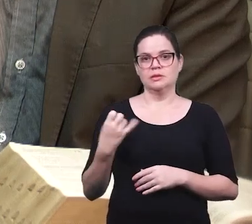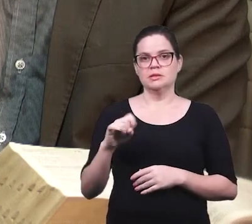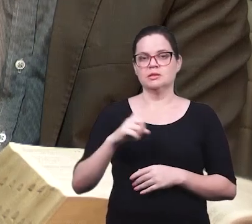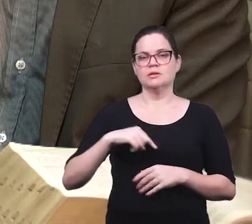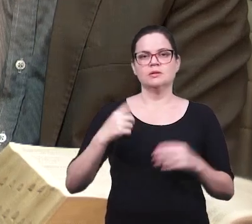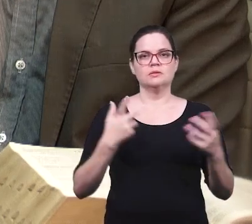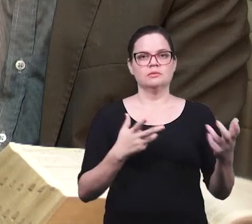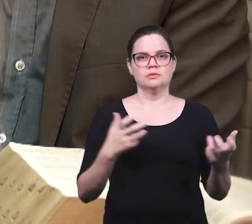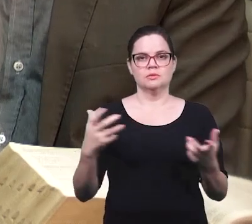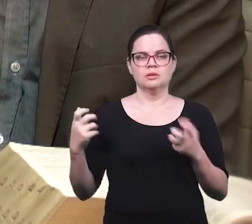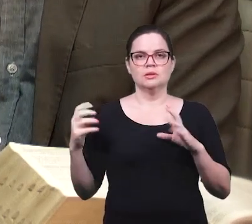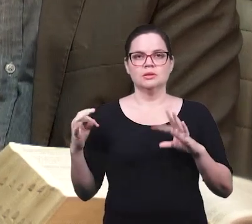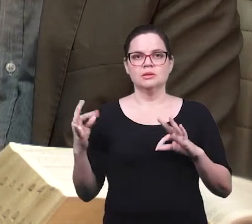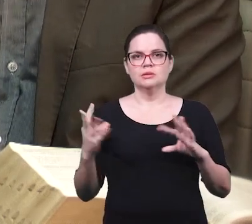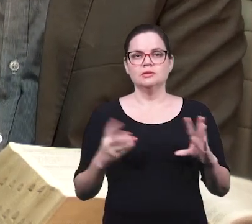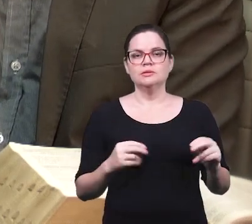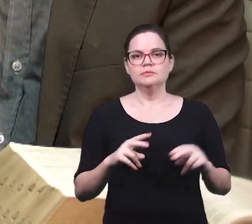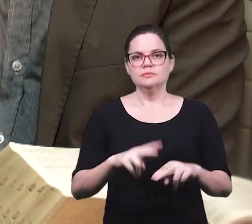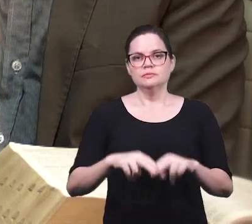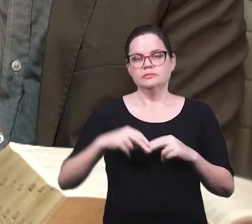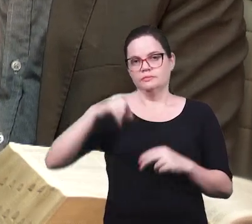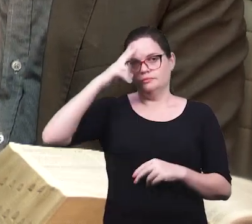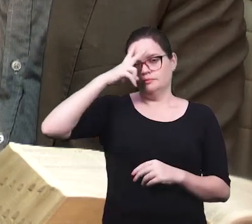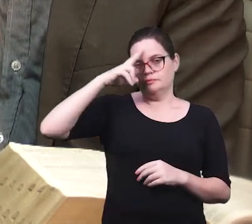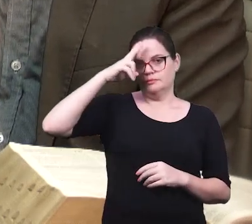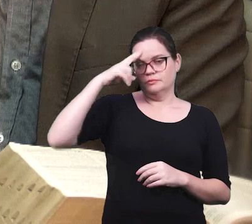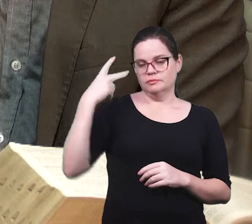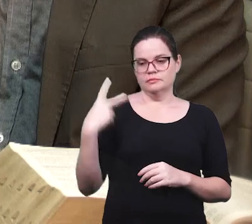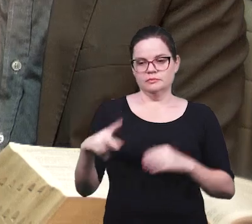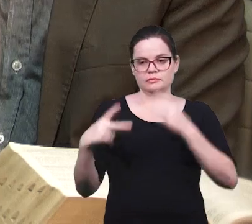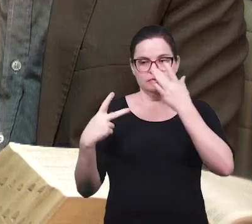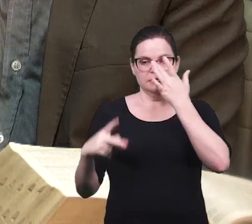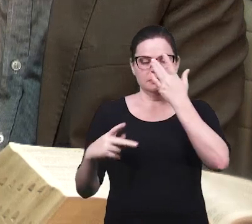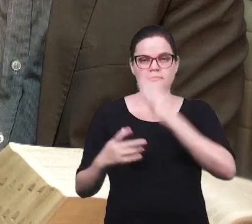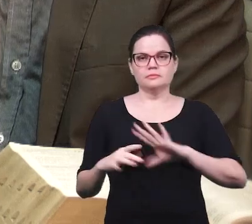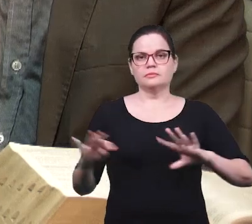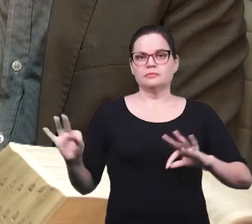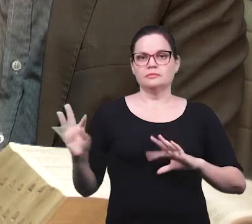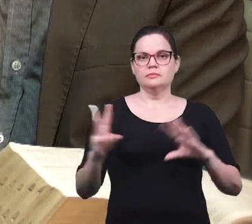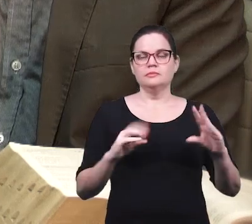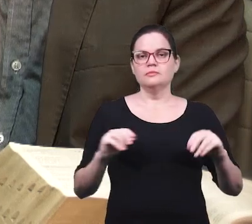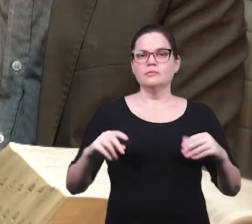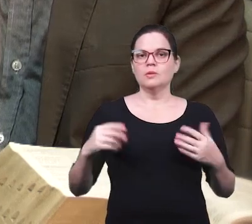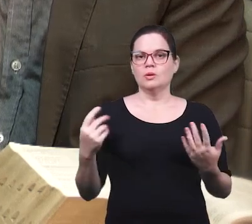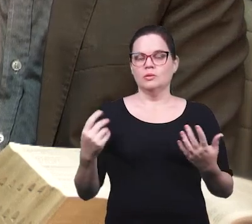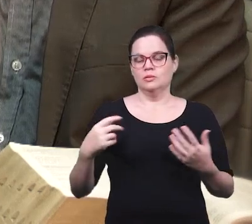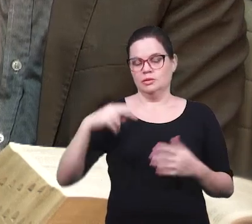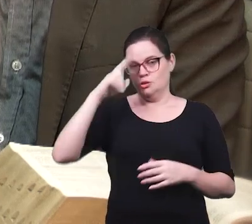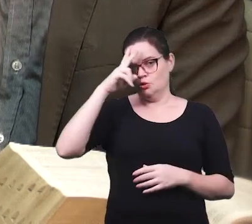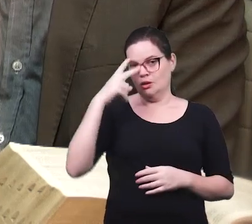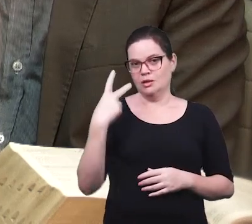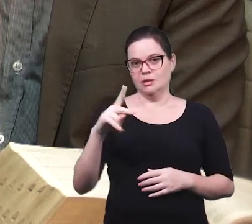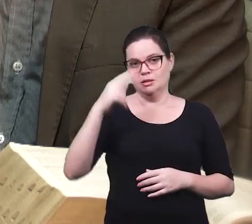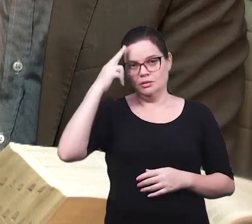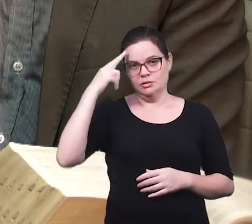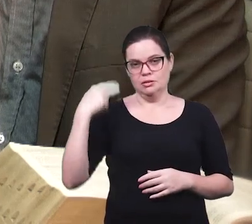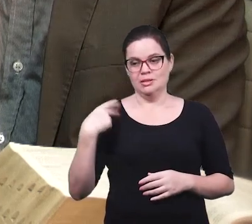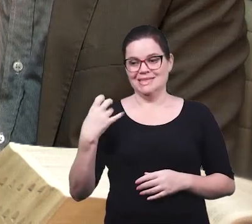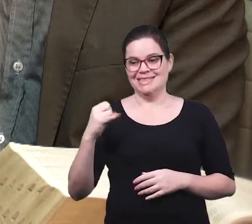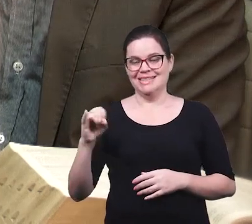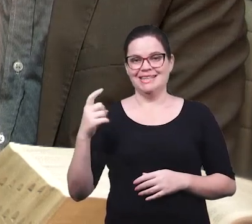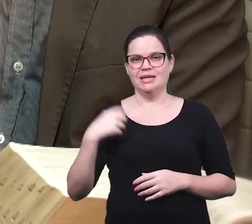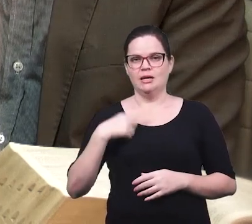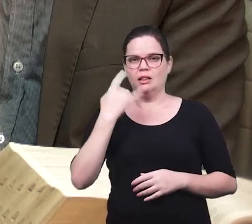formos observar aqui, né, pela história, né, por toda a discussão em torno de José, se ele cede